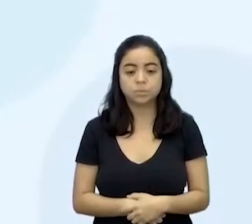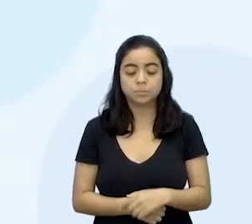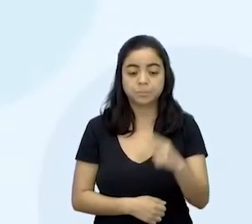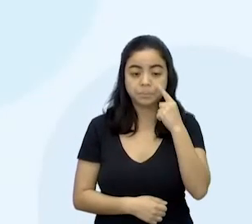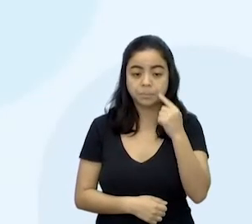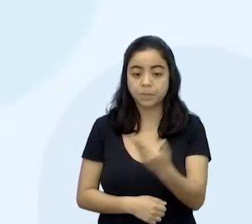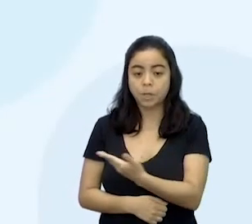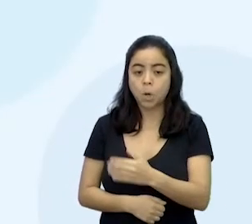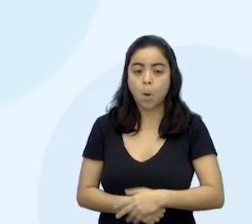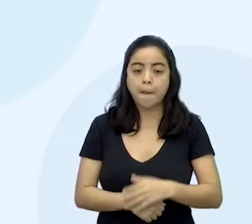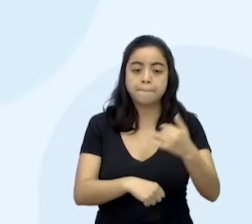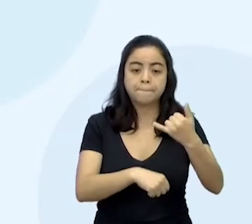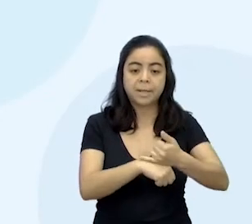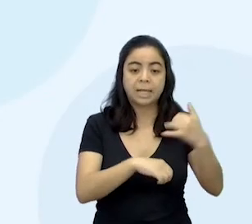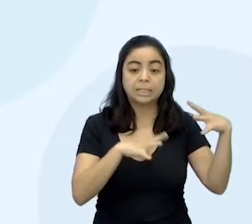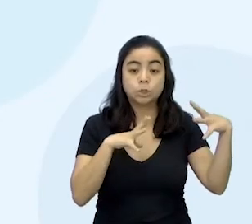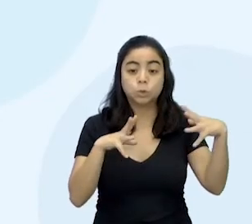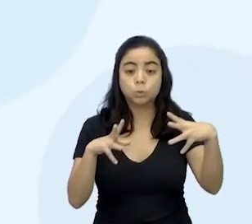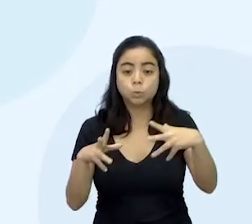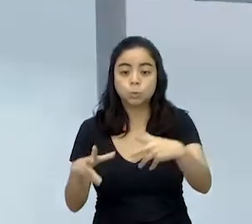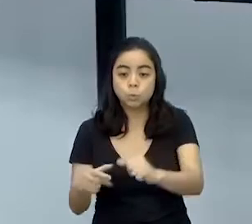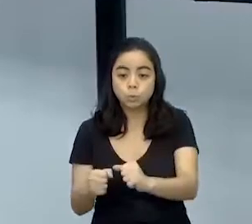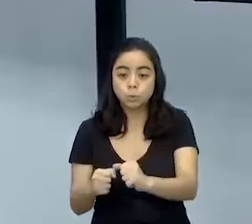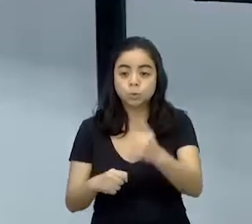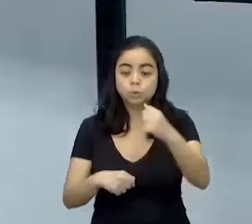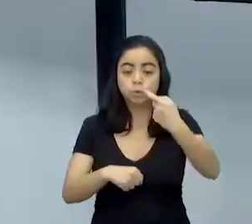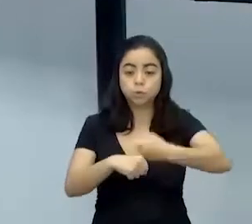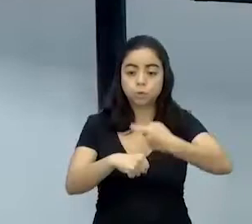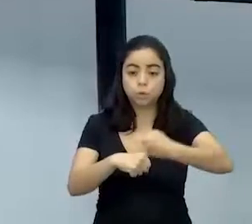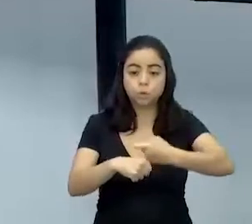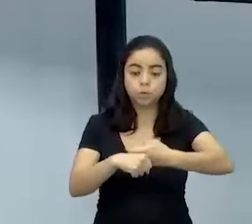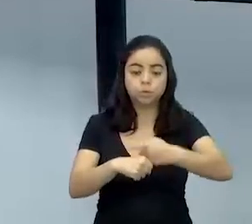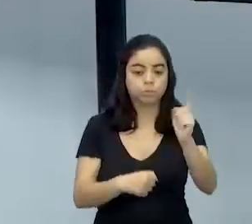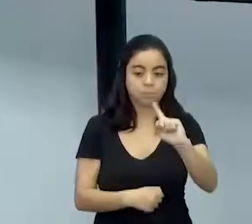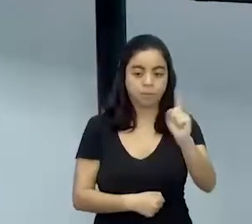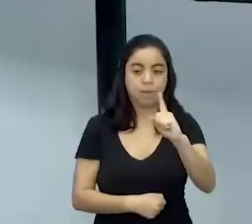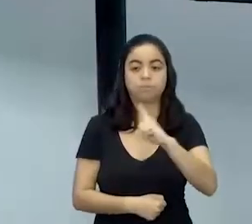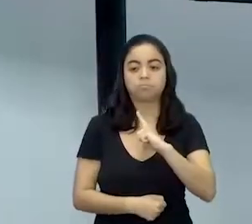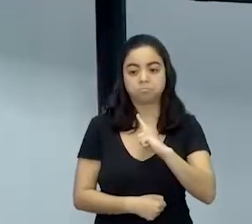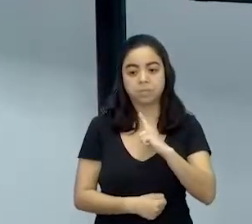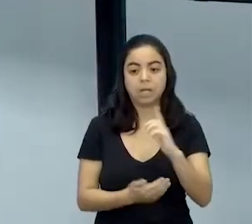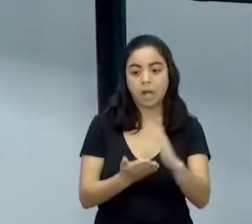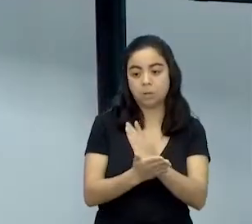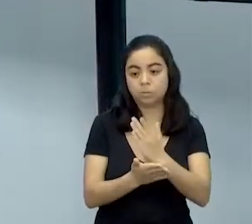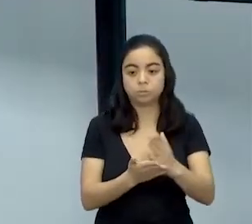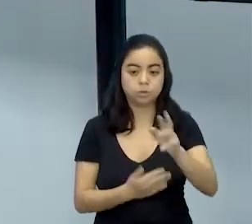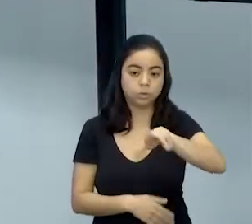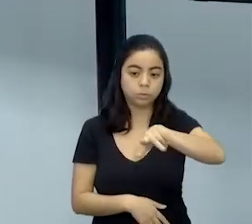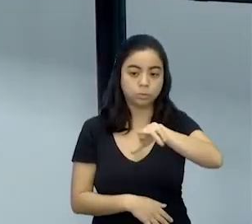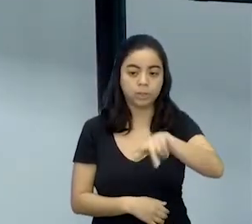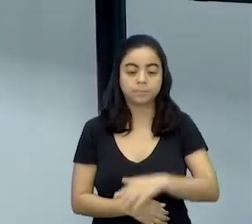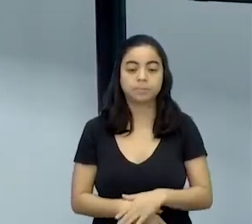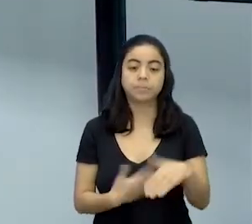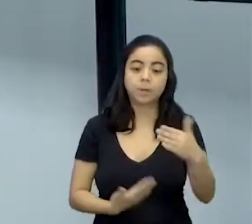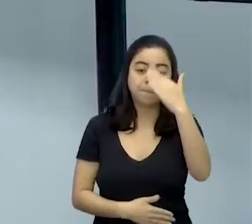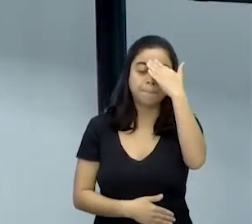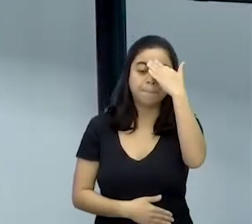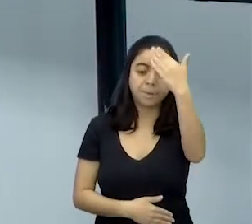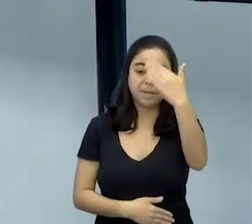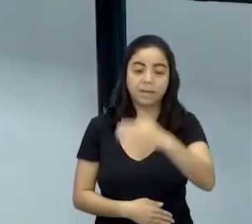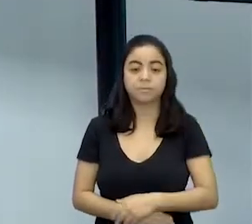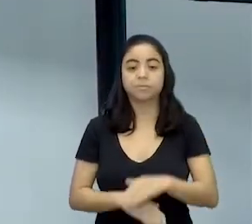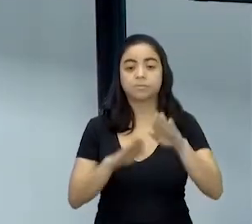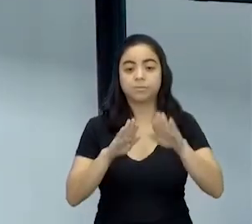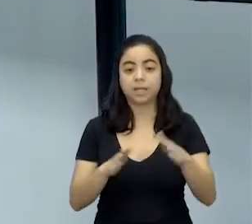na temperatura ambiente, sem exceções? Não, a gente já viu que tem exceções, ok? Então, muito obrigado, gente, por ter